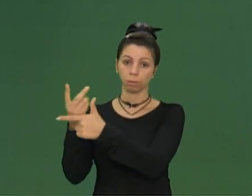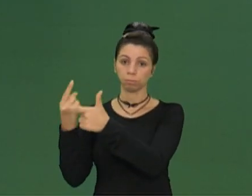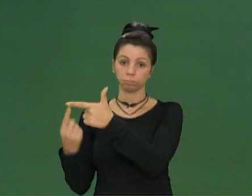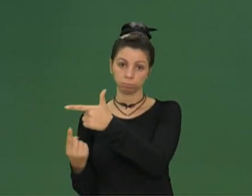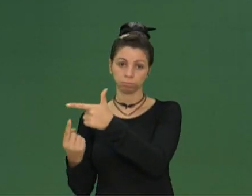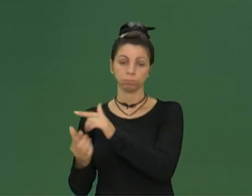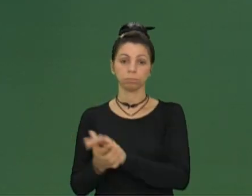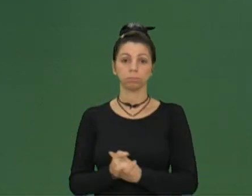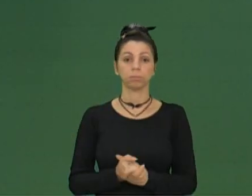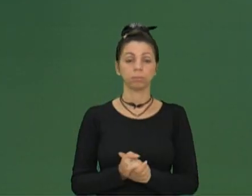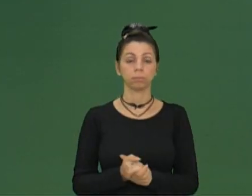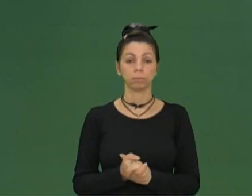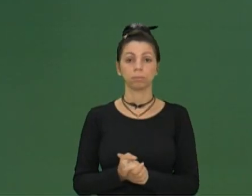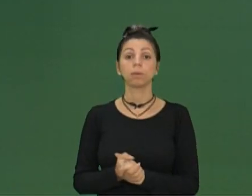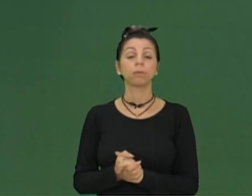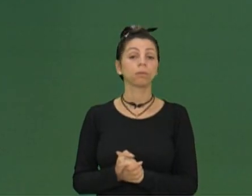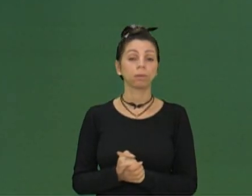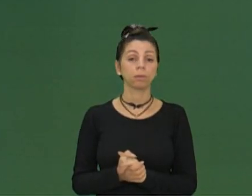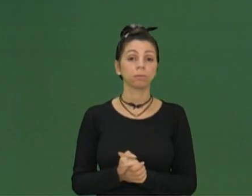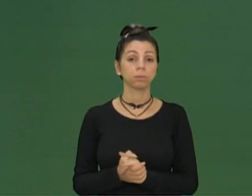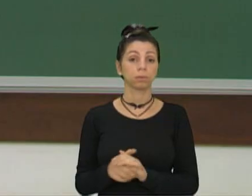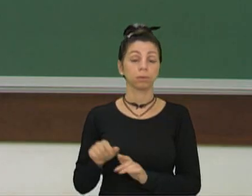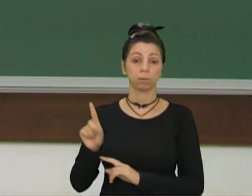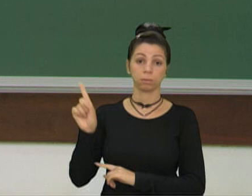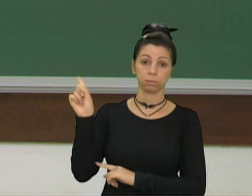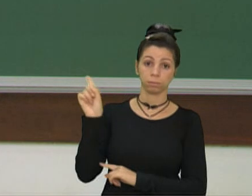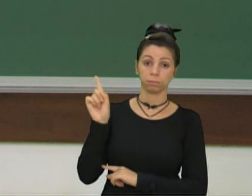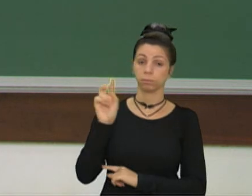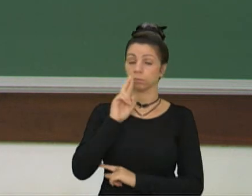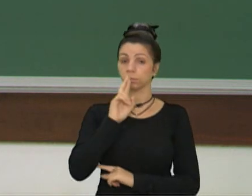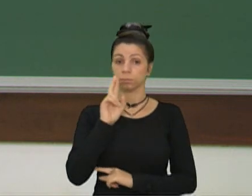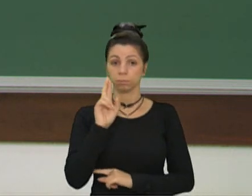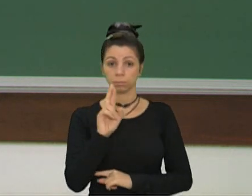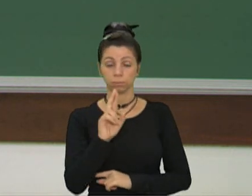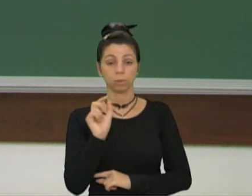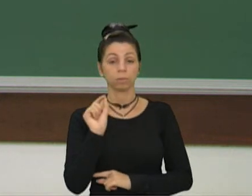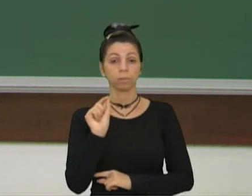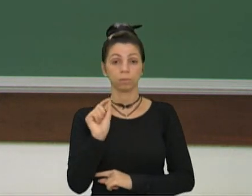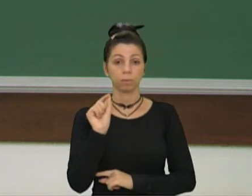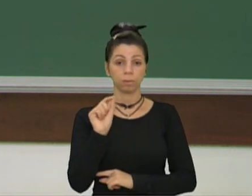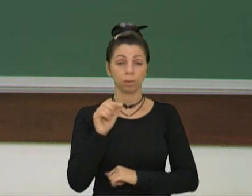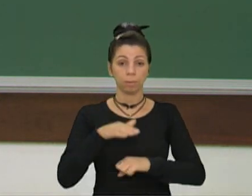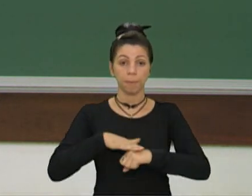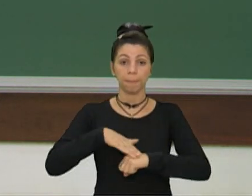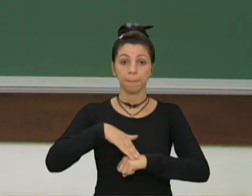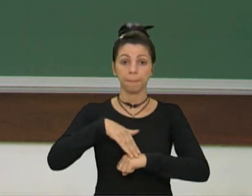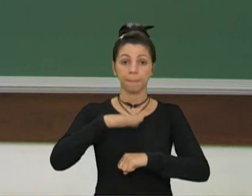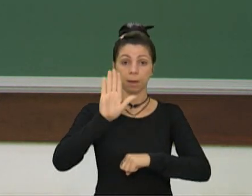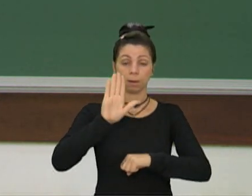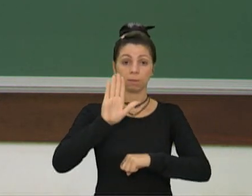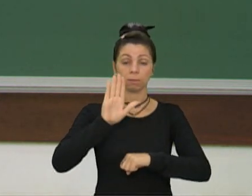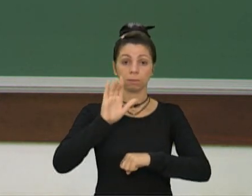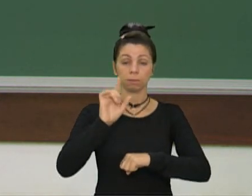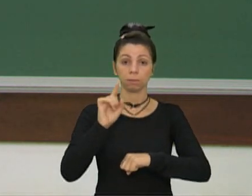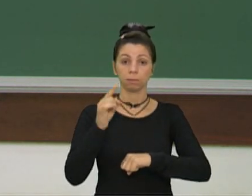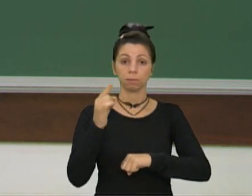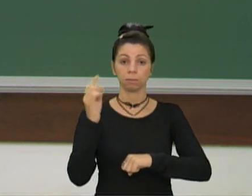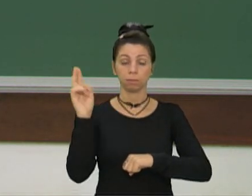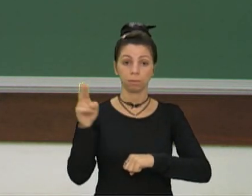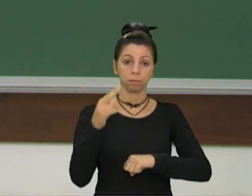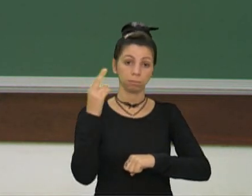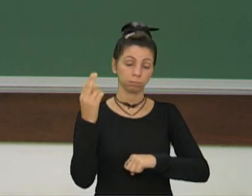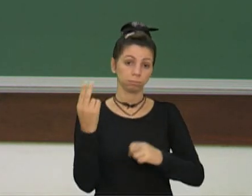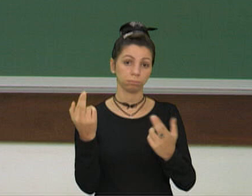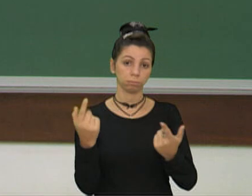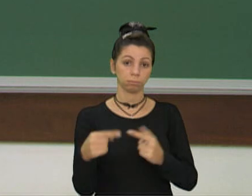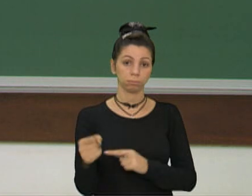Então, a minha condição de existência é que esse meu resultado tem que ser maior ou igual a 1, certo? Se ele for diferente